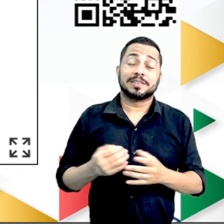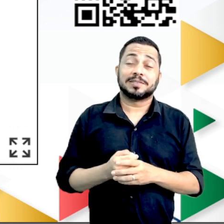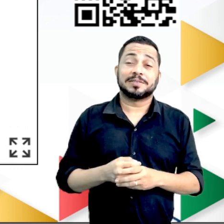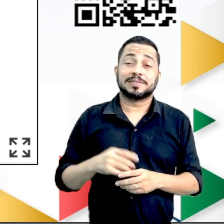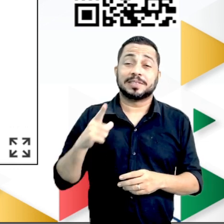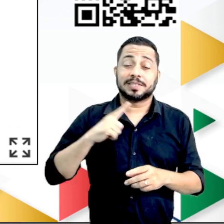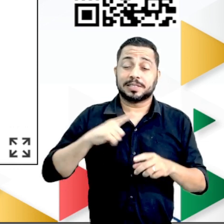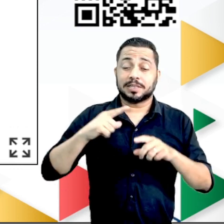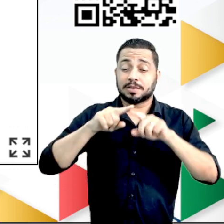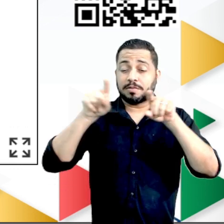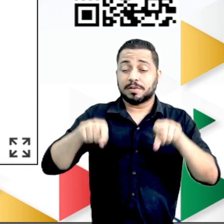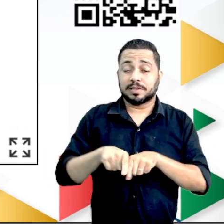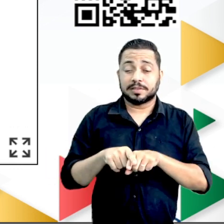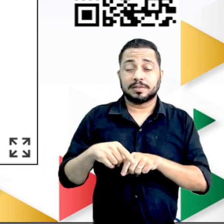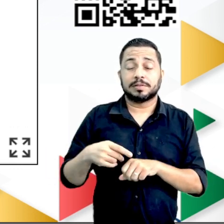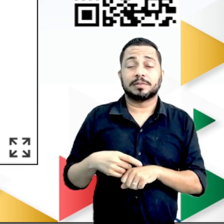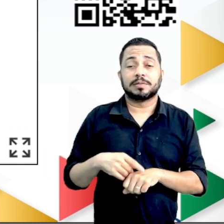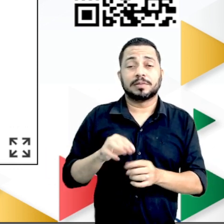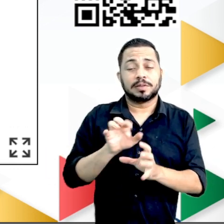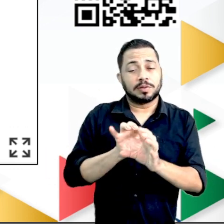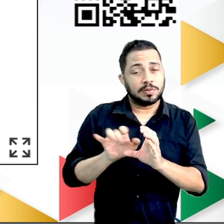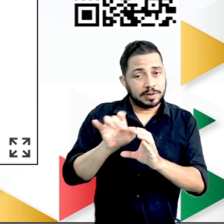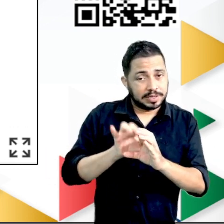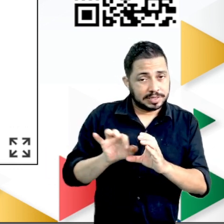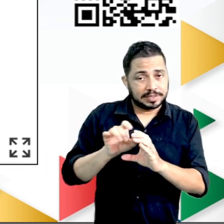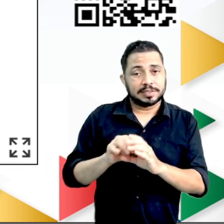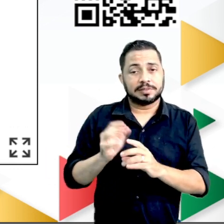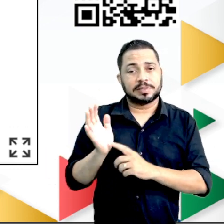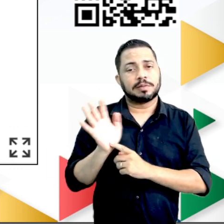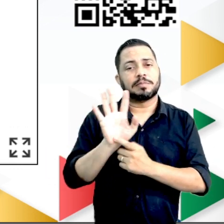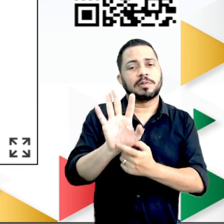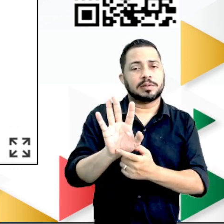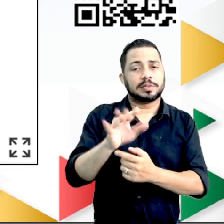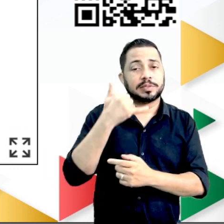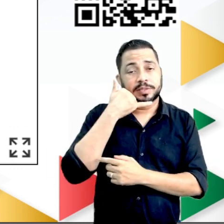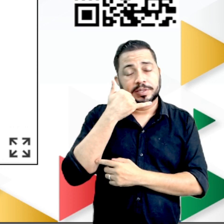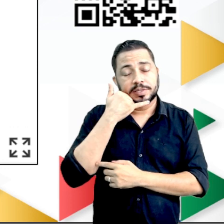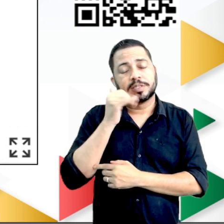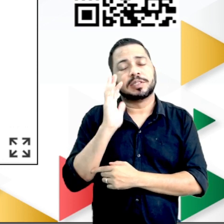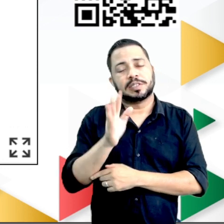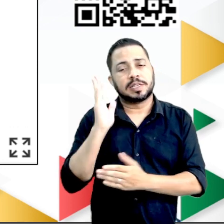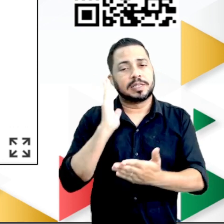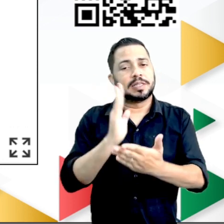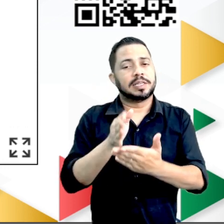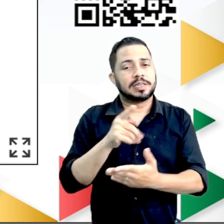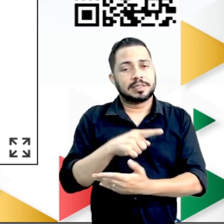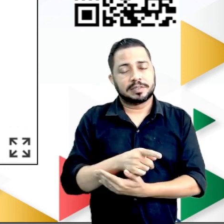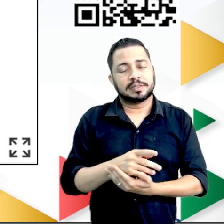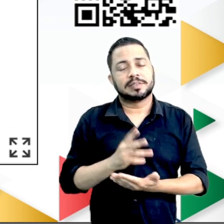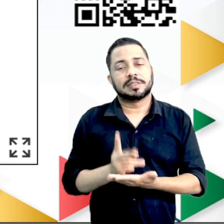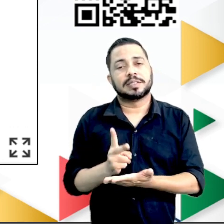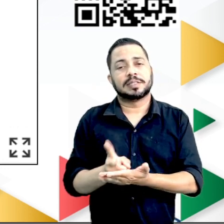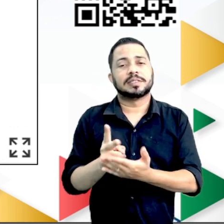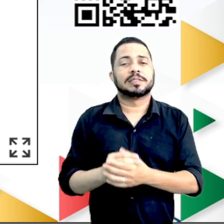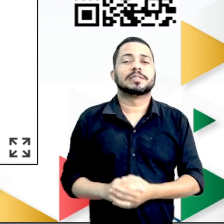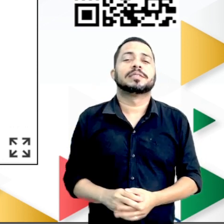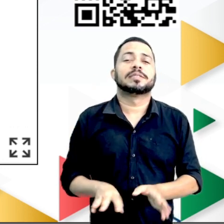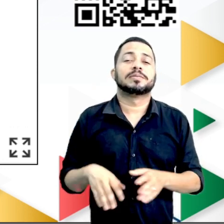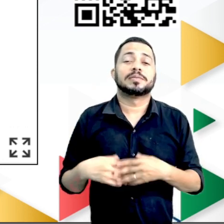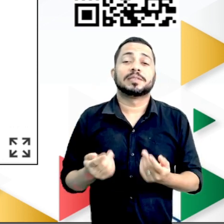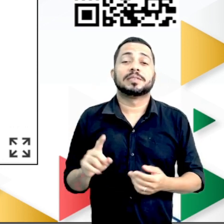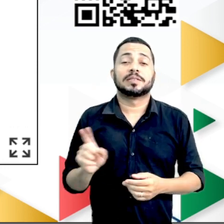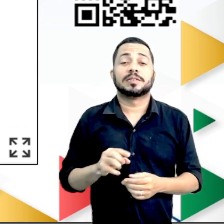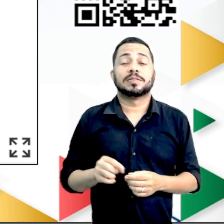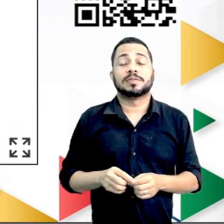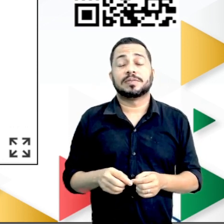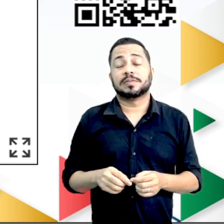esse quadradinho preto e branco que a gente chama de QR Code, você aponta a tua câmera do celular e vai já direto para essa sequência do game, mas não vai ficar sem